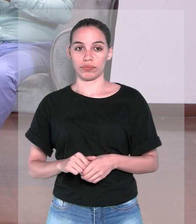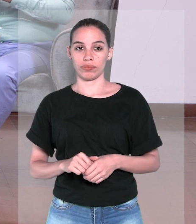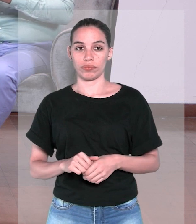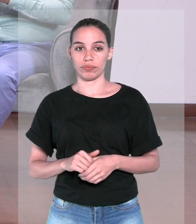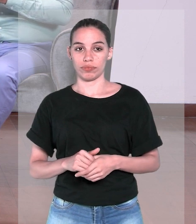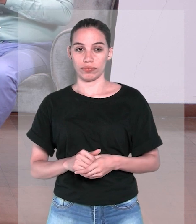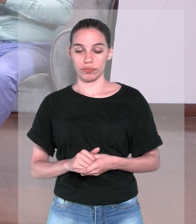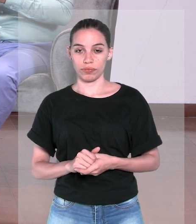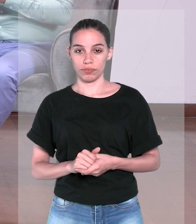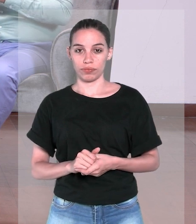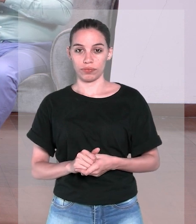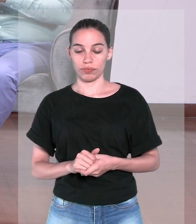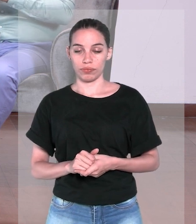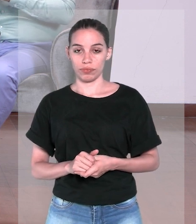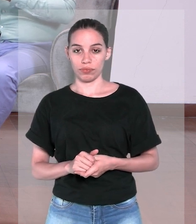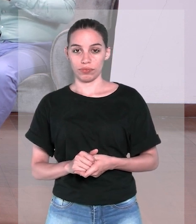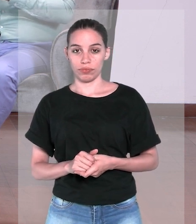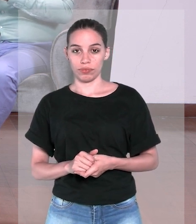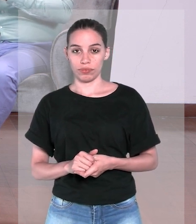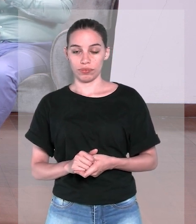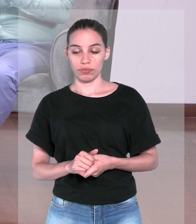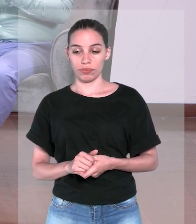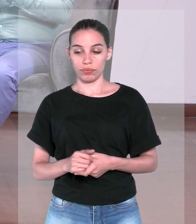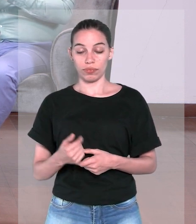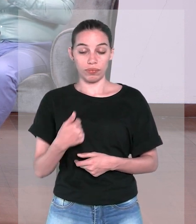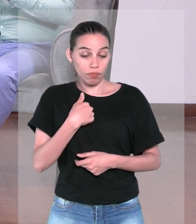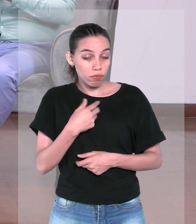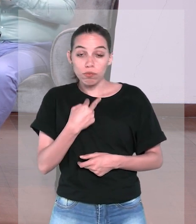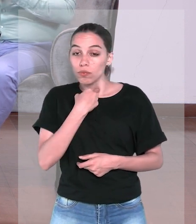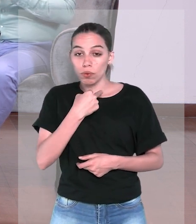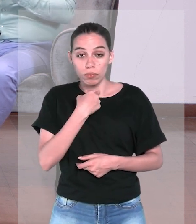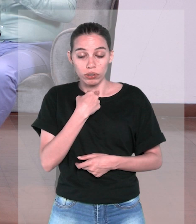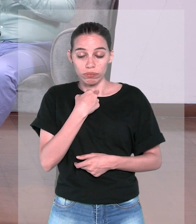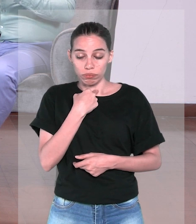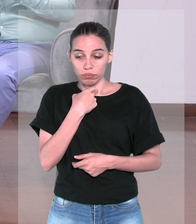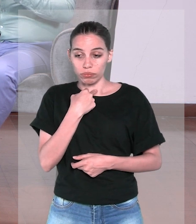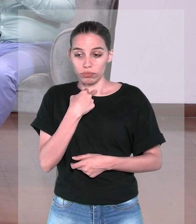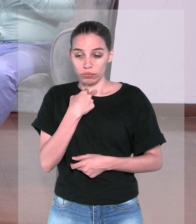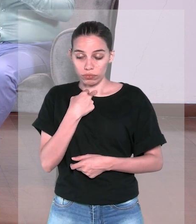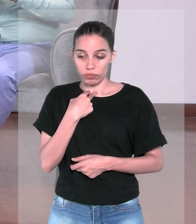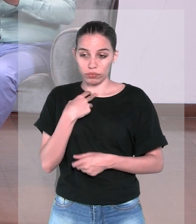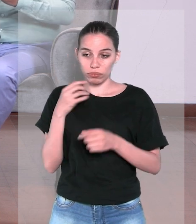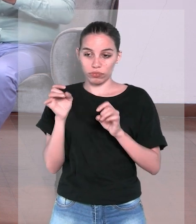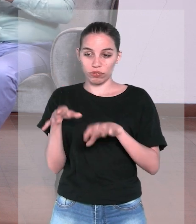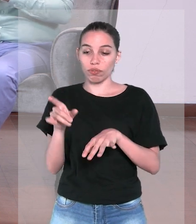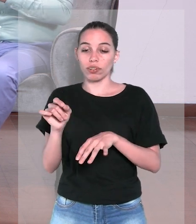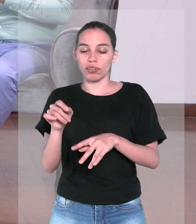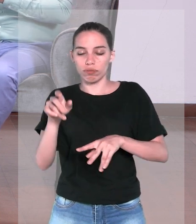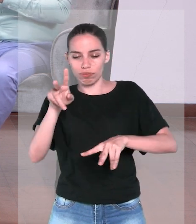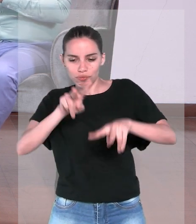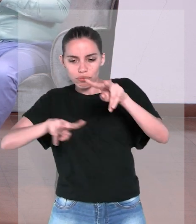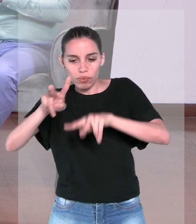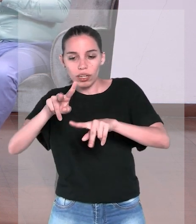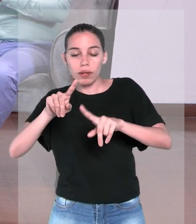as juventudes negras. Se pegar os relatórios de 2011 para cá, você vai ver quem é o público morto diretamente